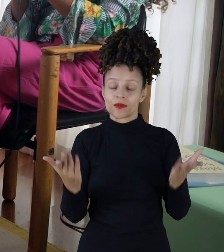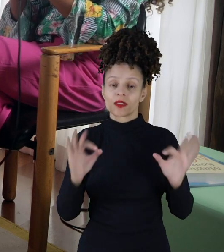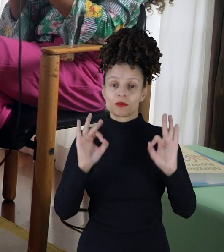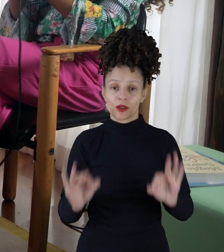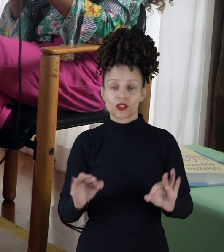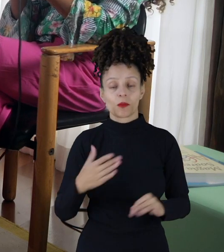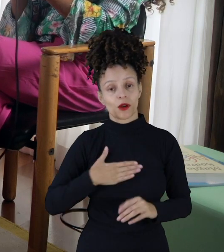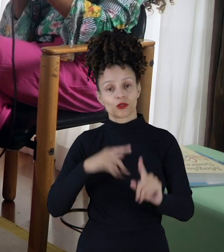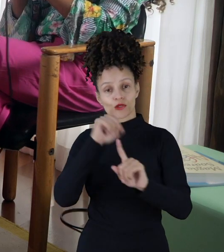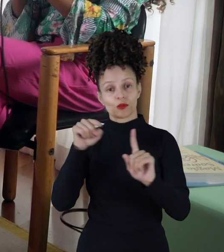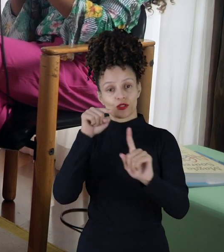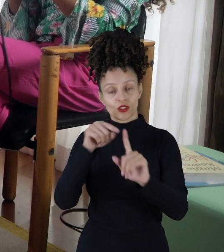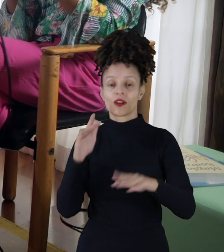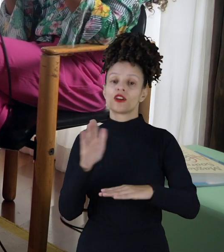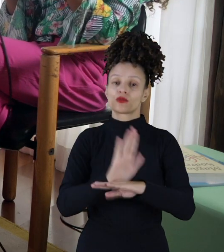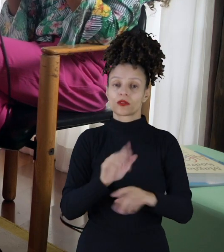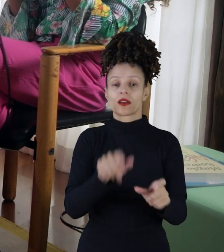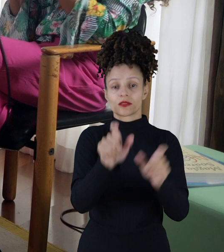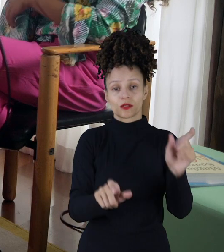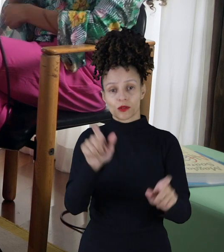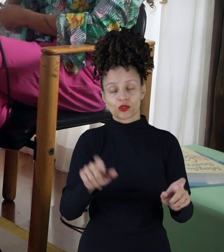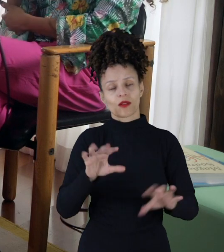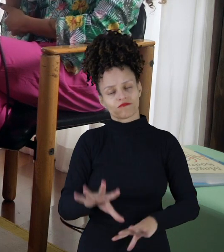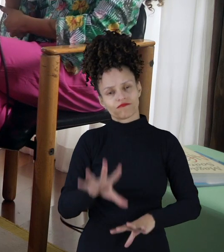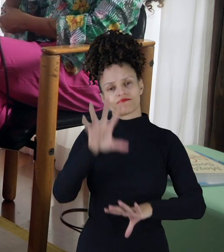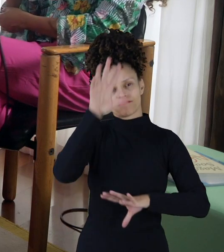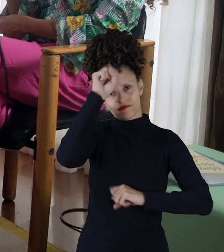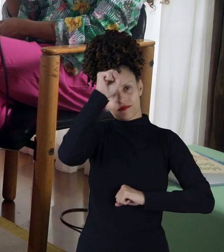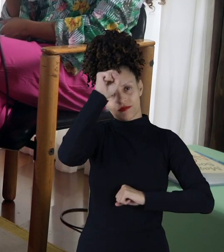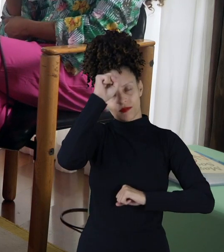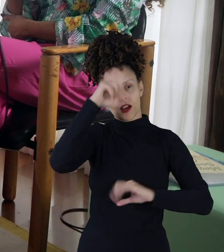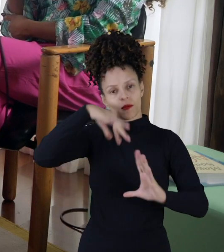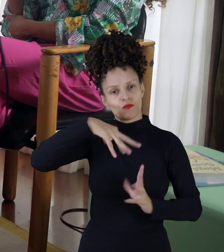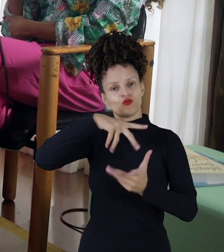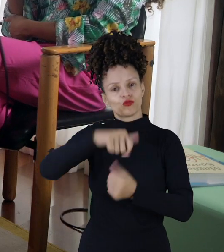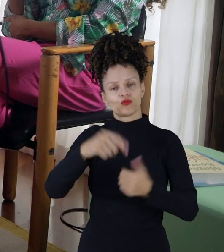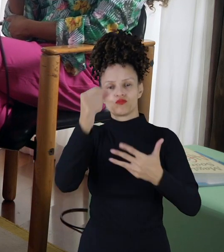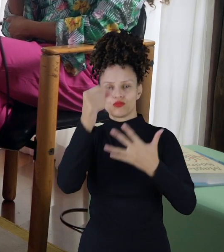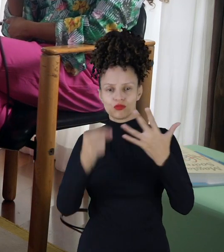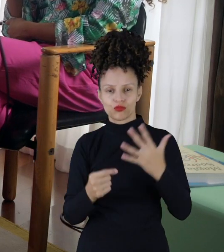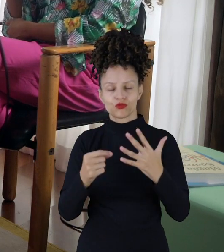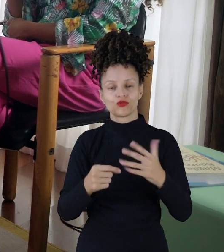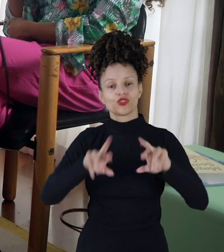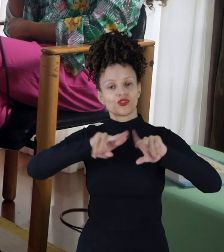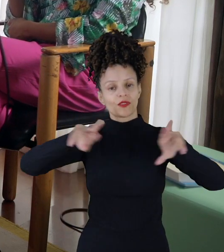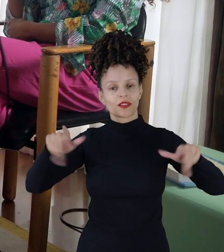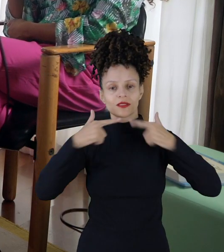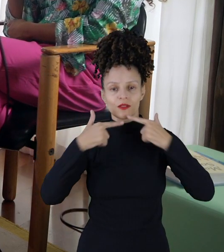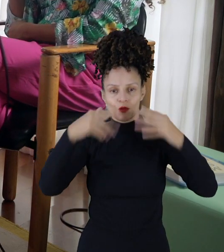E realmente um dos meus objetivos é ajudar essas pessoas a se apropriarem do mundo de diversas formas, em